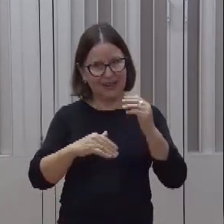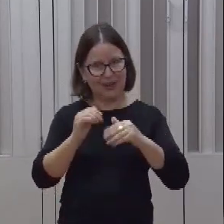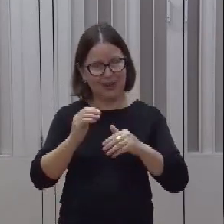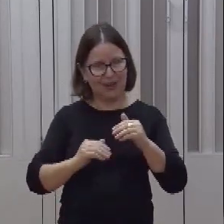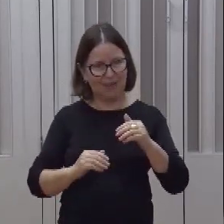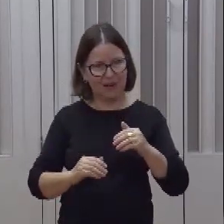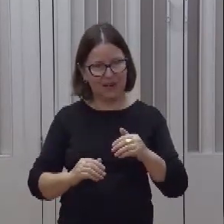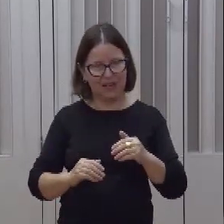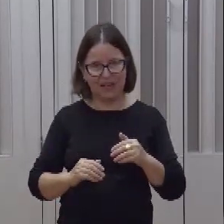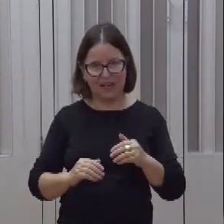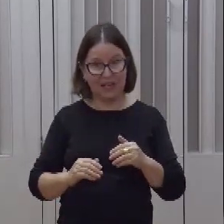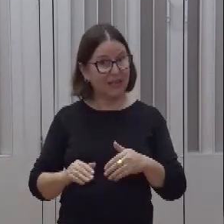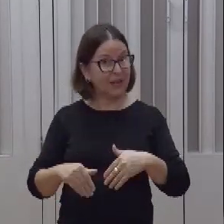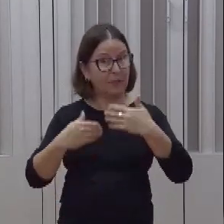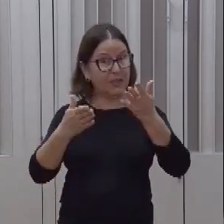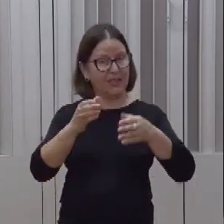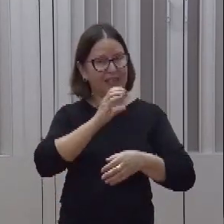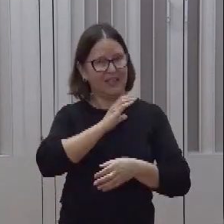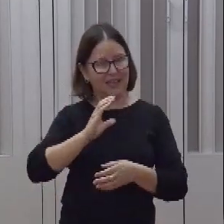forem de Cristo,